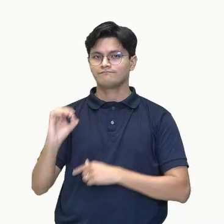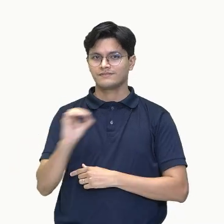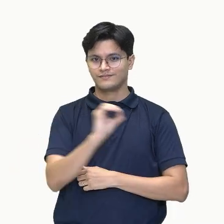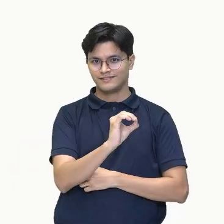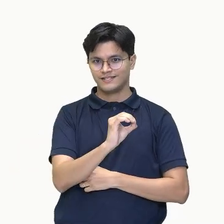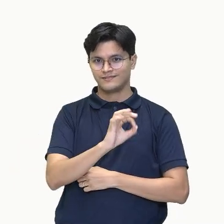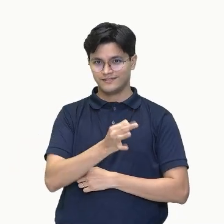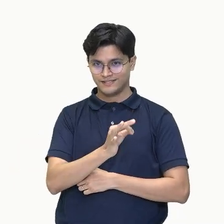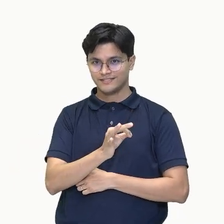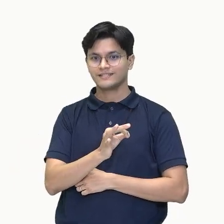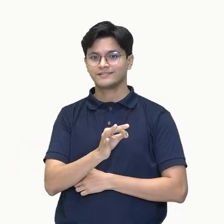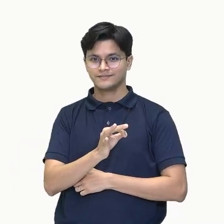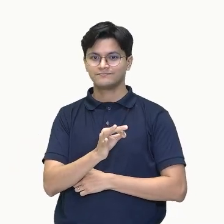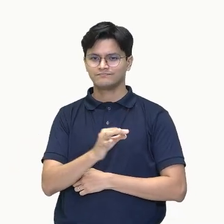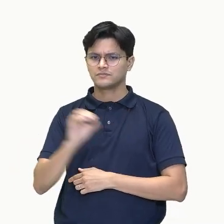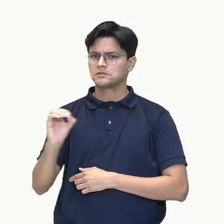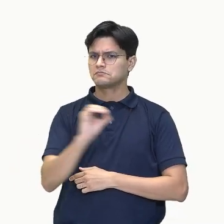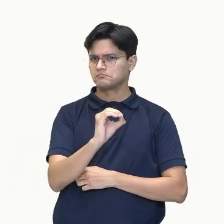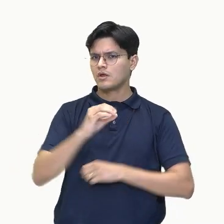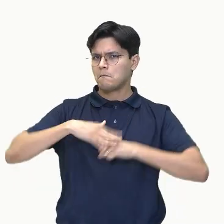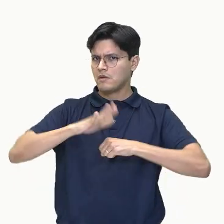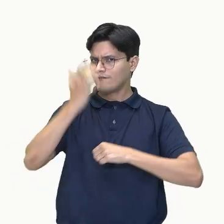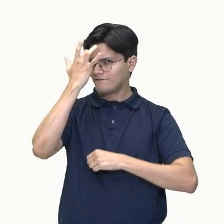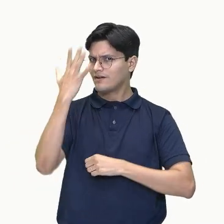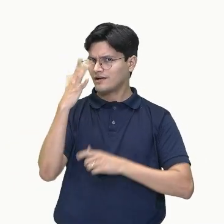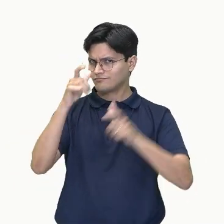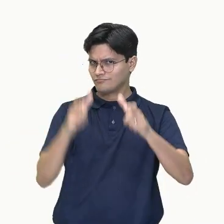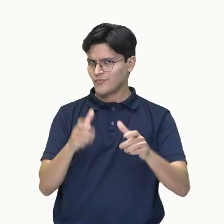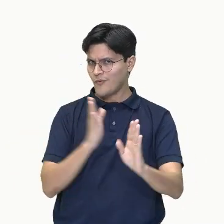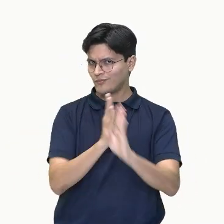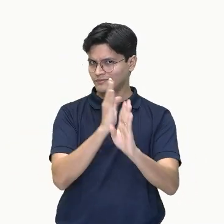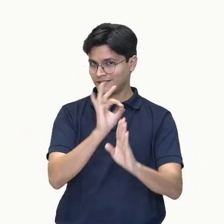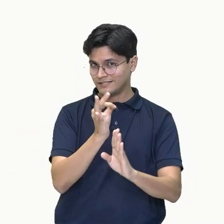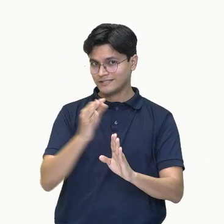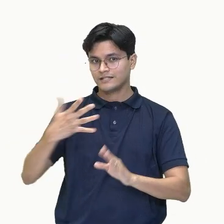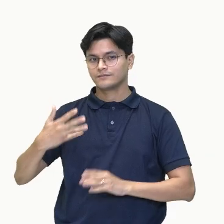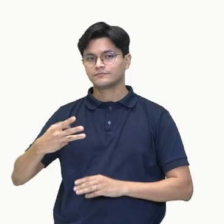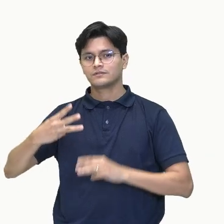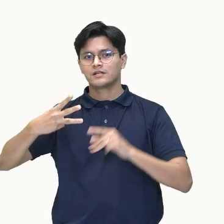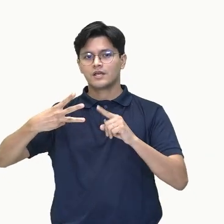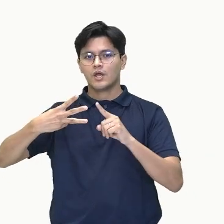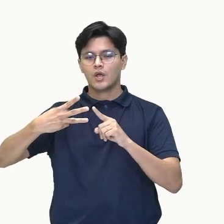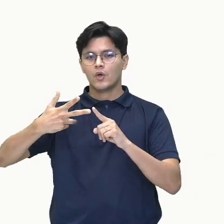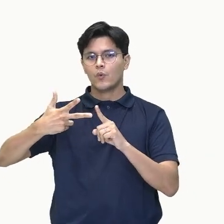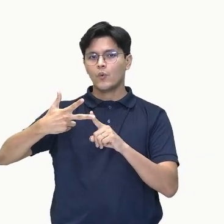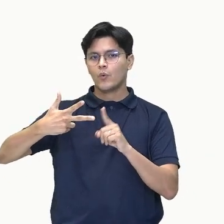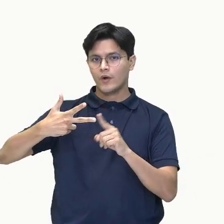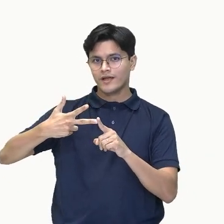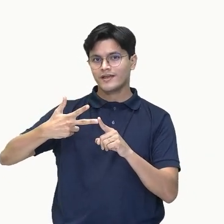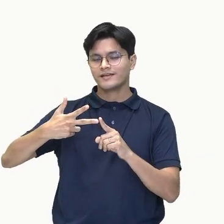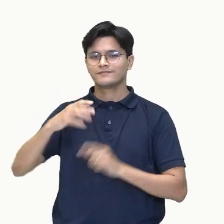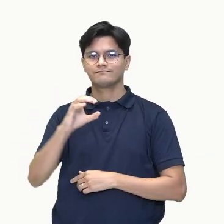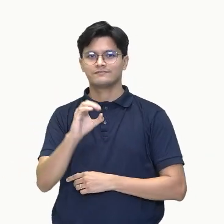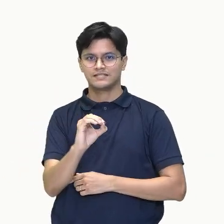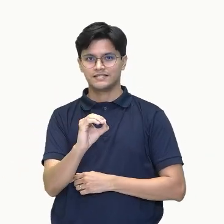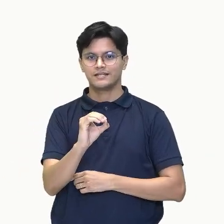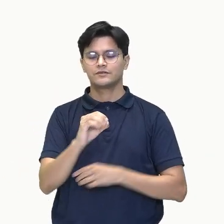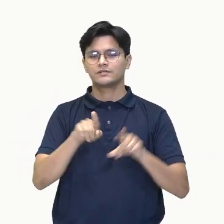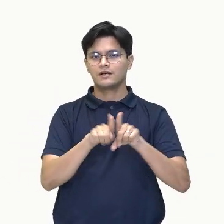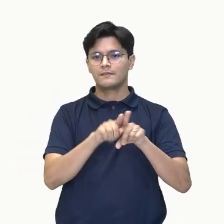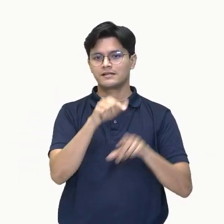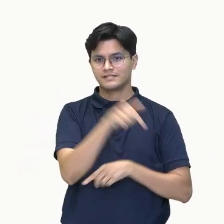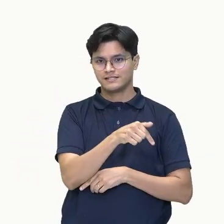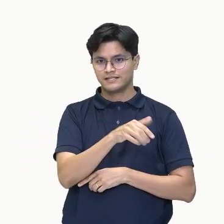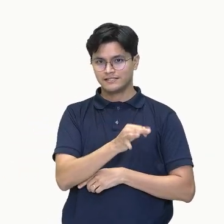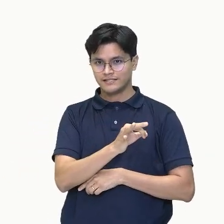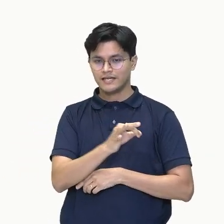digo que o 0, 0 é o mais fácil. E temos o último ponto aí, que é 0,7, e nós vamos precisar representar cada um desses